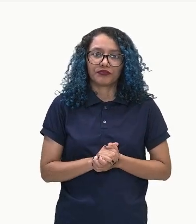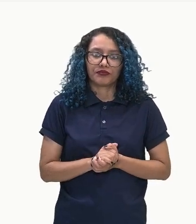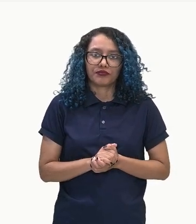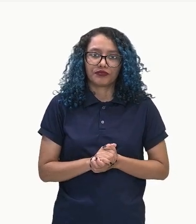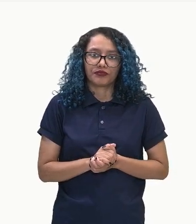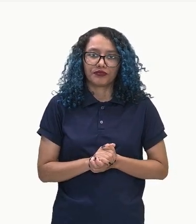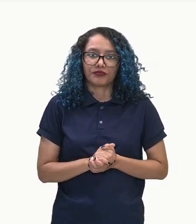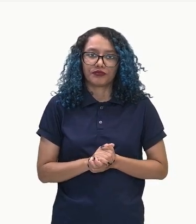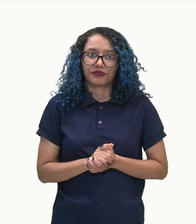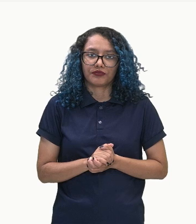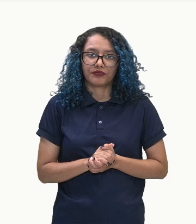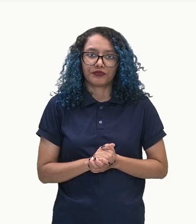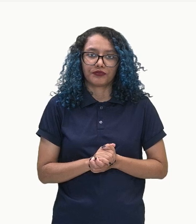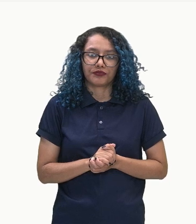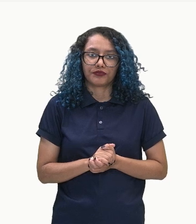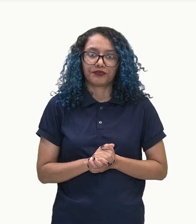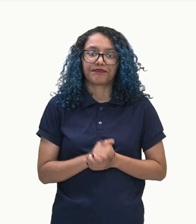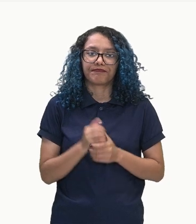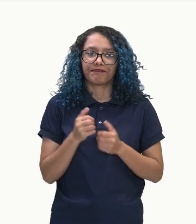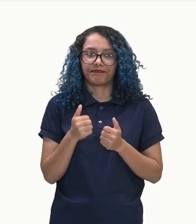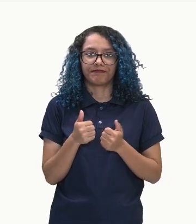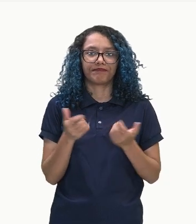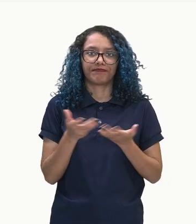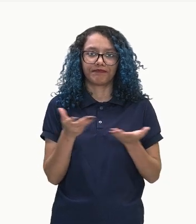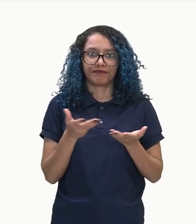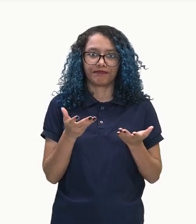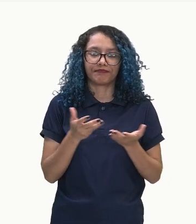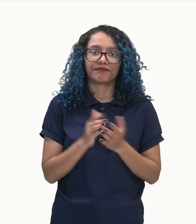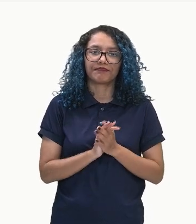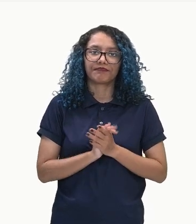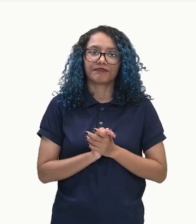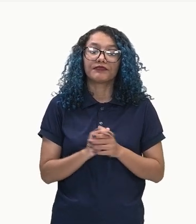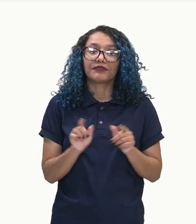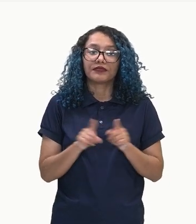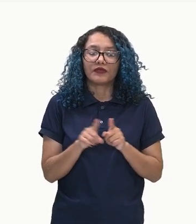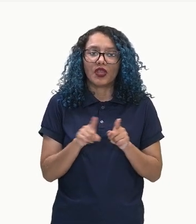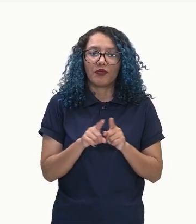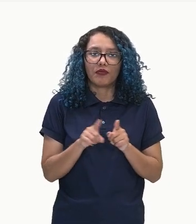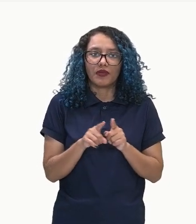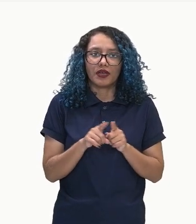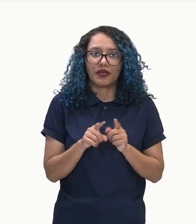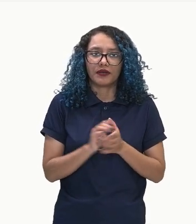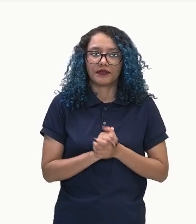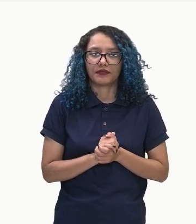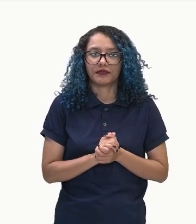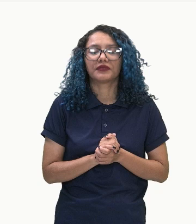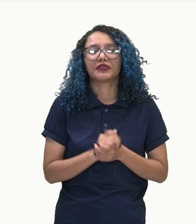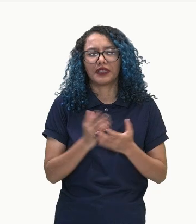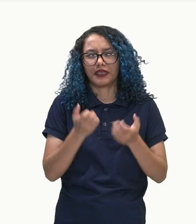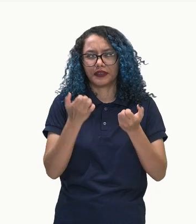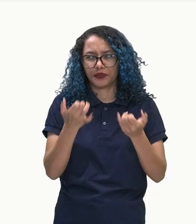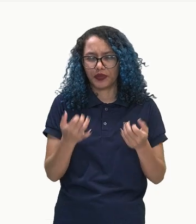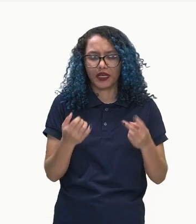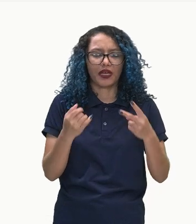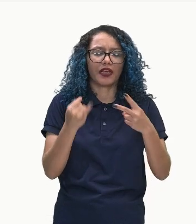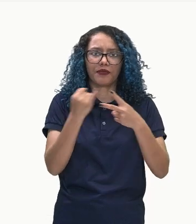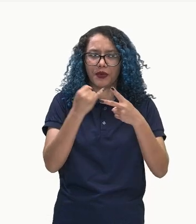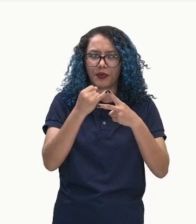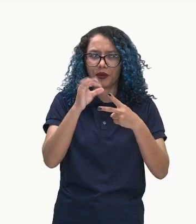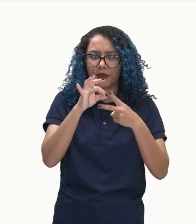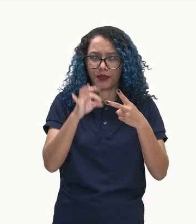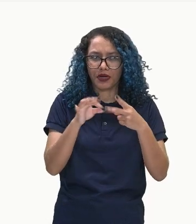linguagem matemática. Beleza? Bom, falei até aqui sobre os polígonos, sobre os